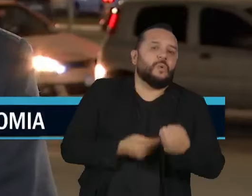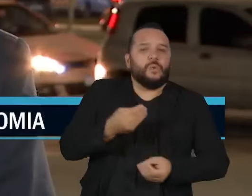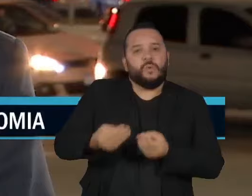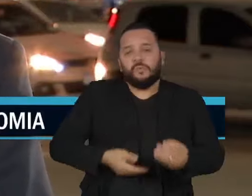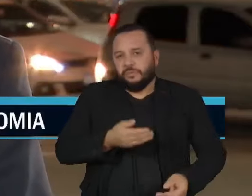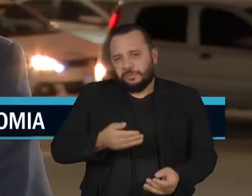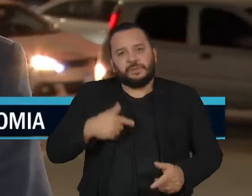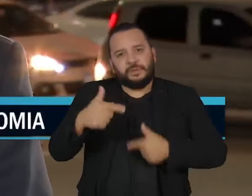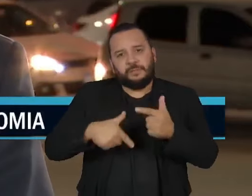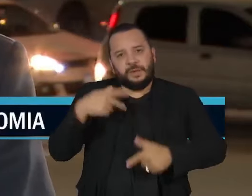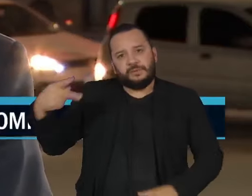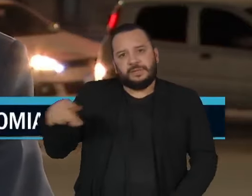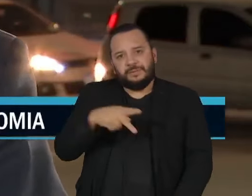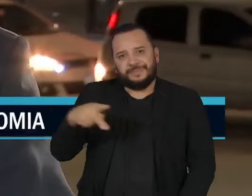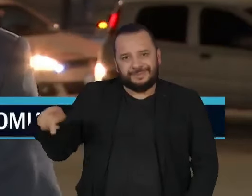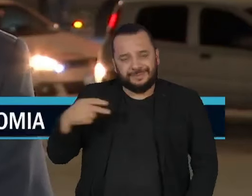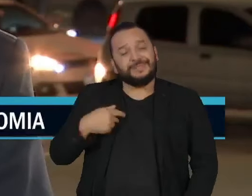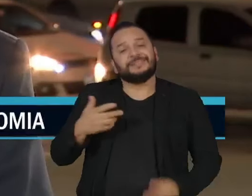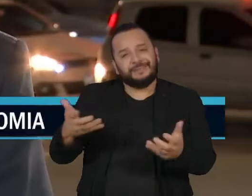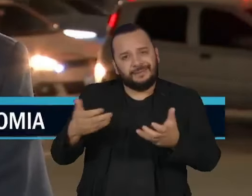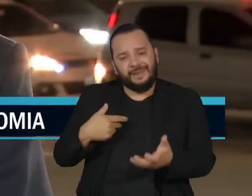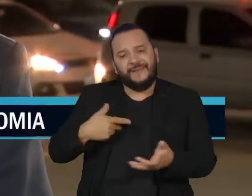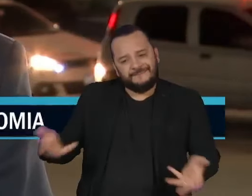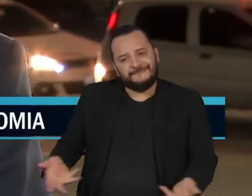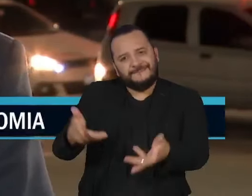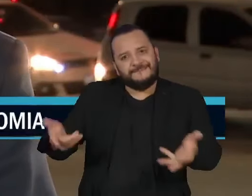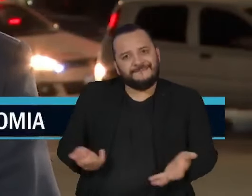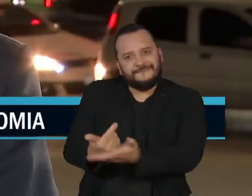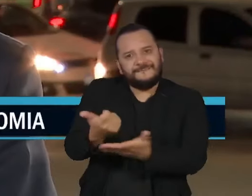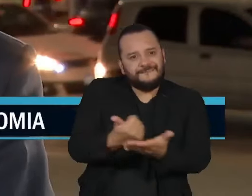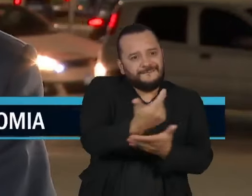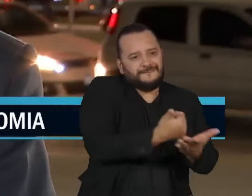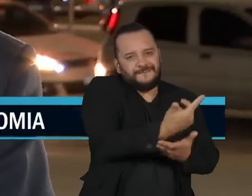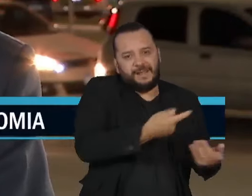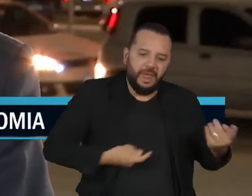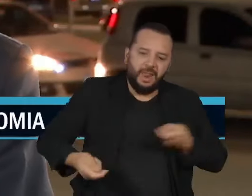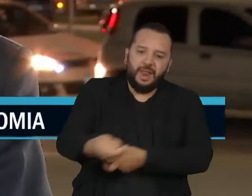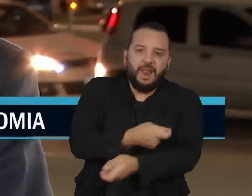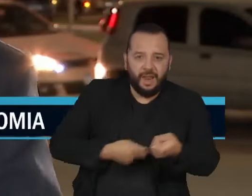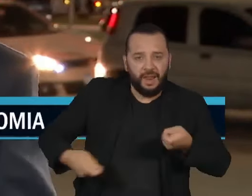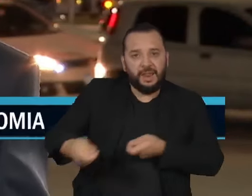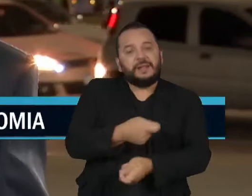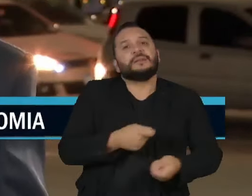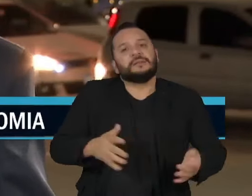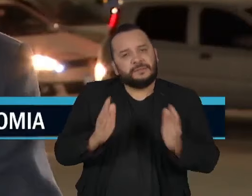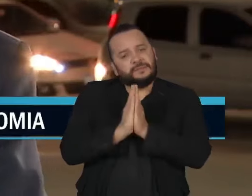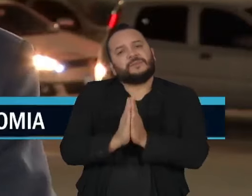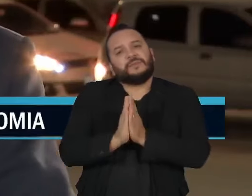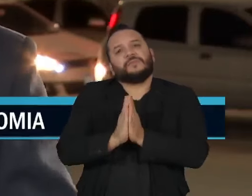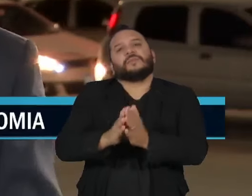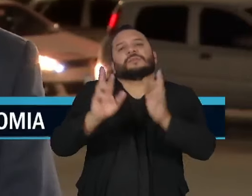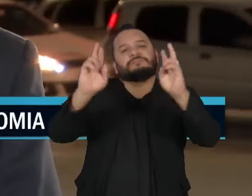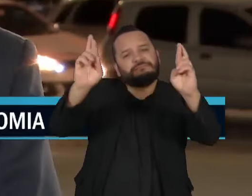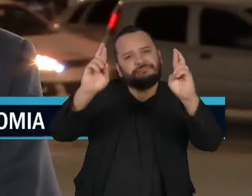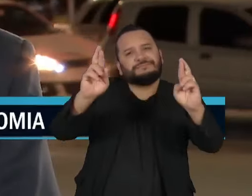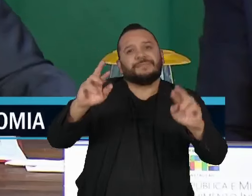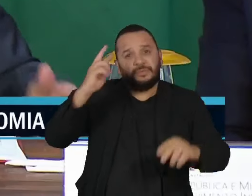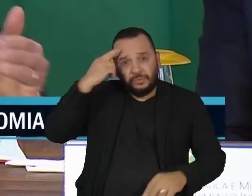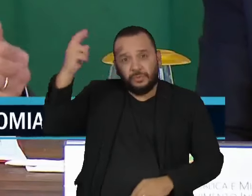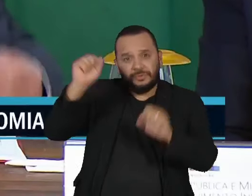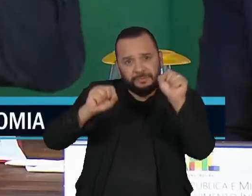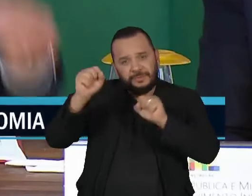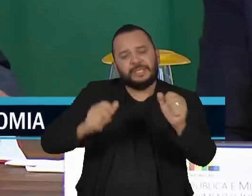o aumento do consumo como forma de estimular a economia e cobrou otimismo por parte da equipe e dos empresários.